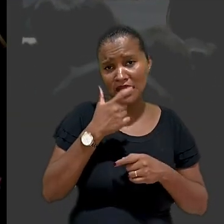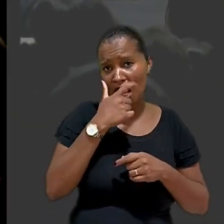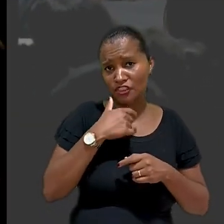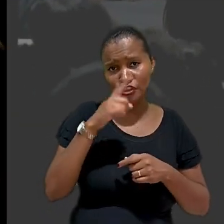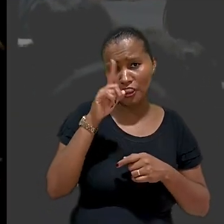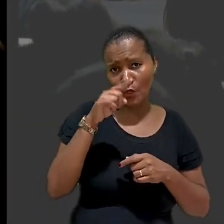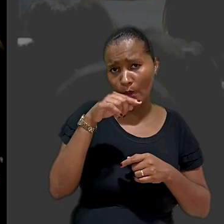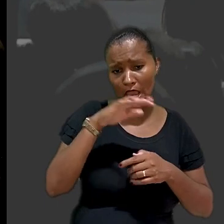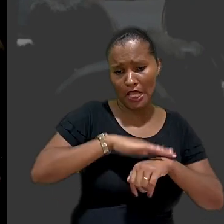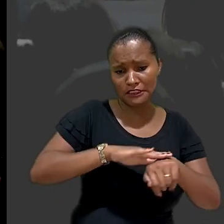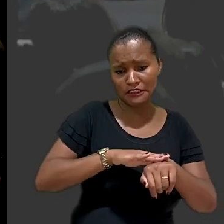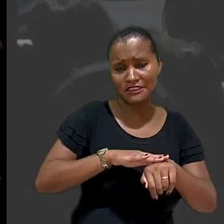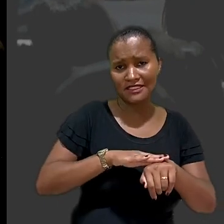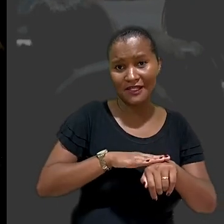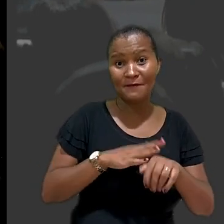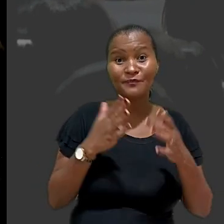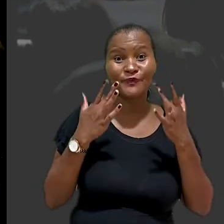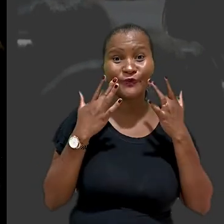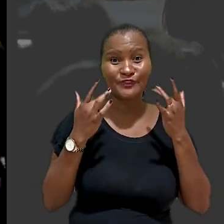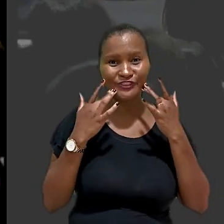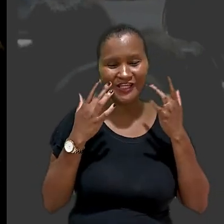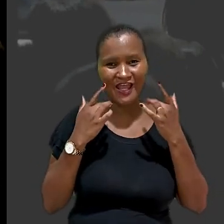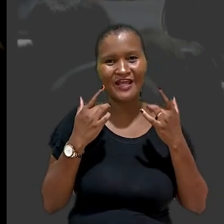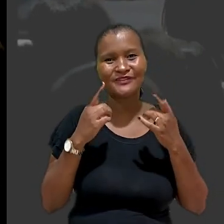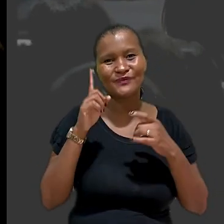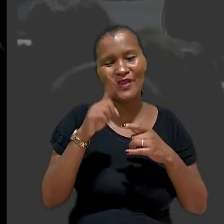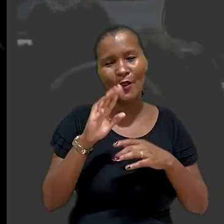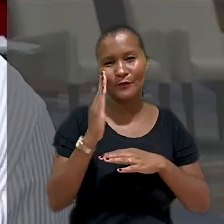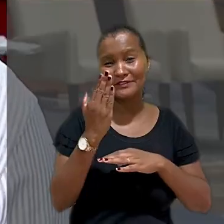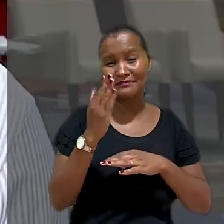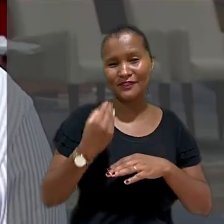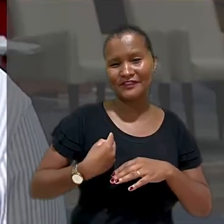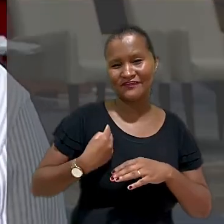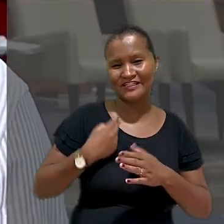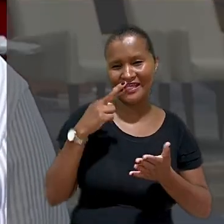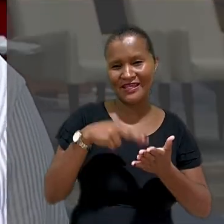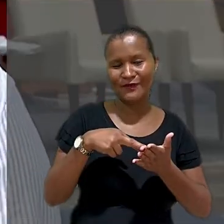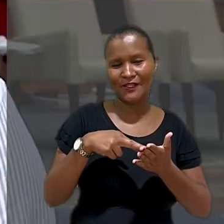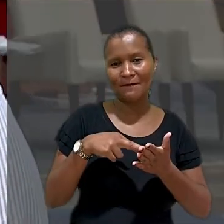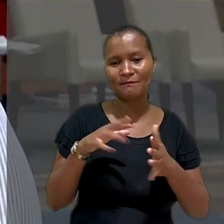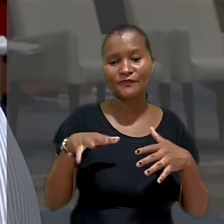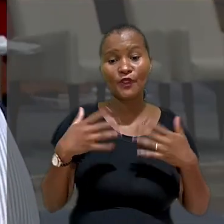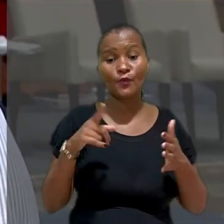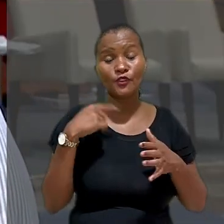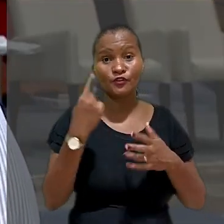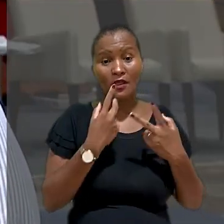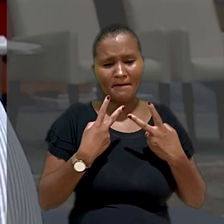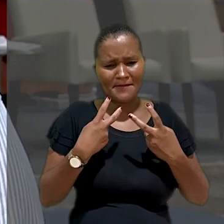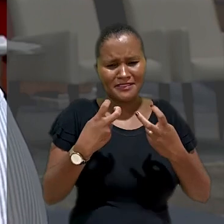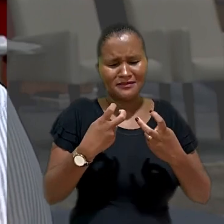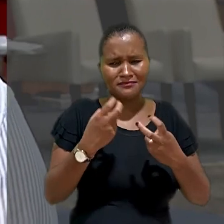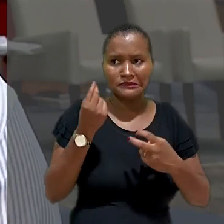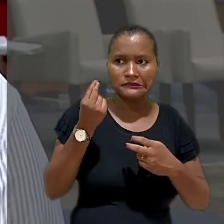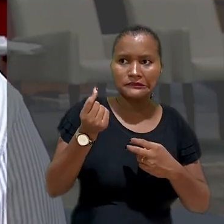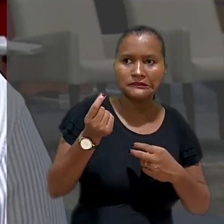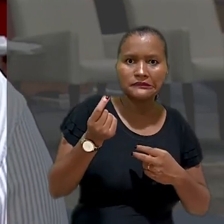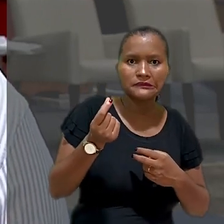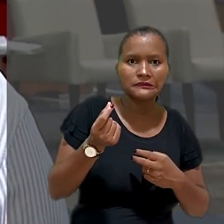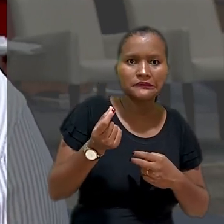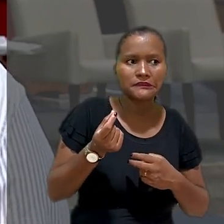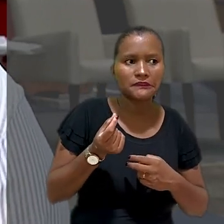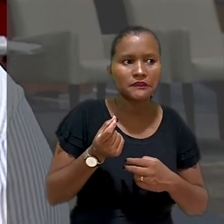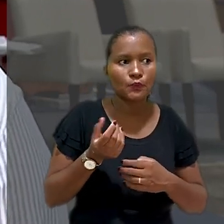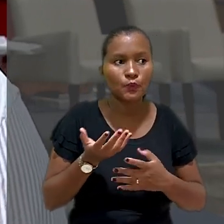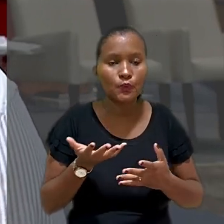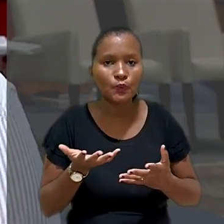racista segundo ele a peça é um espelho da vida real quando a gente se toca né e e e tem esse estalo de falar